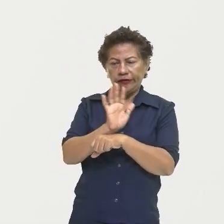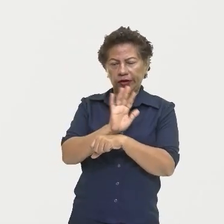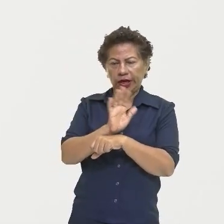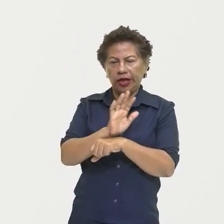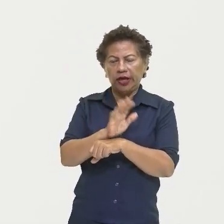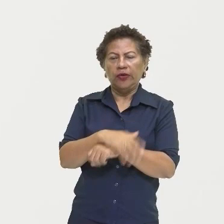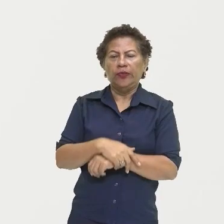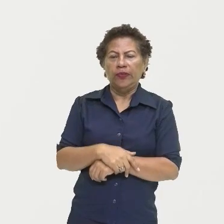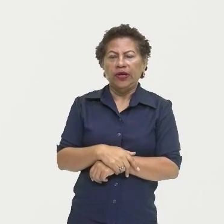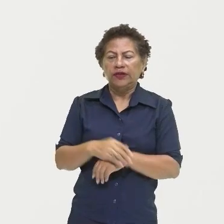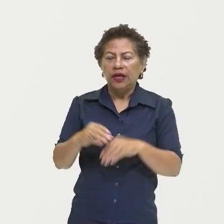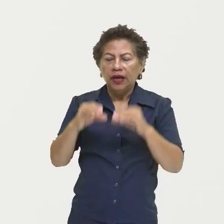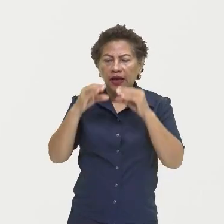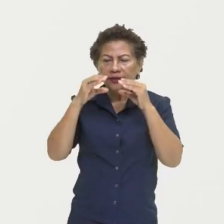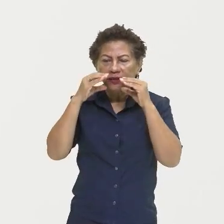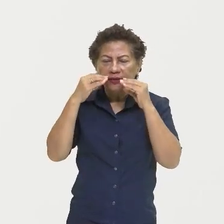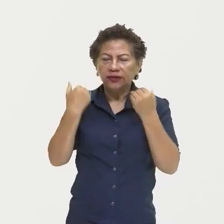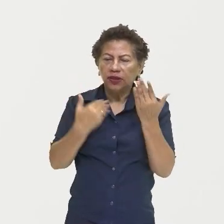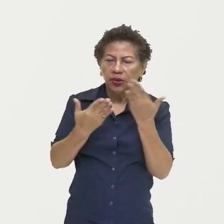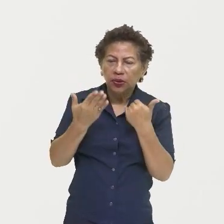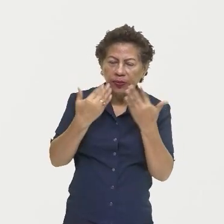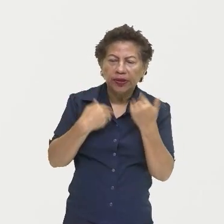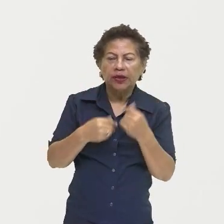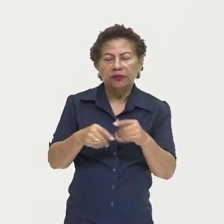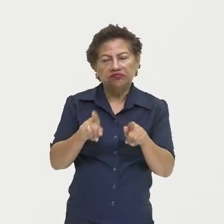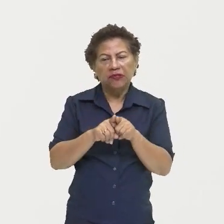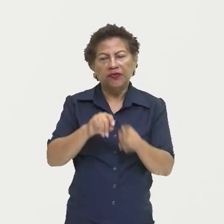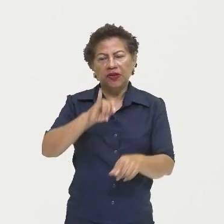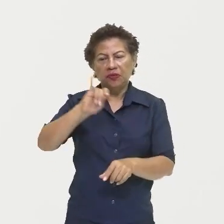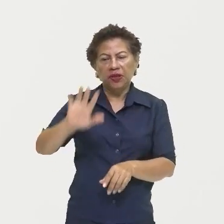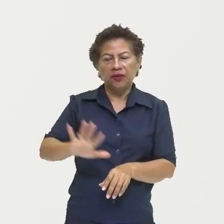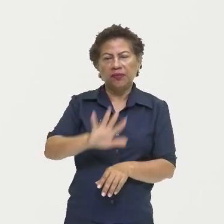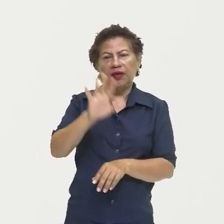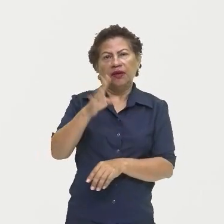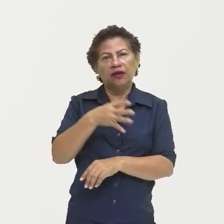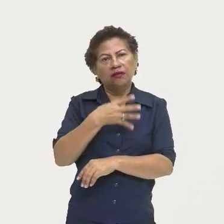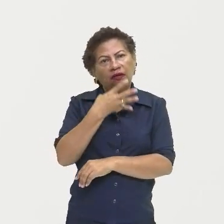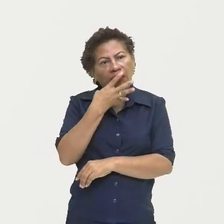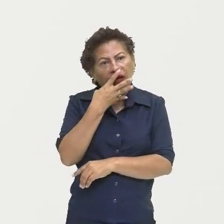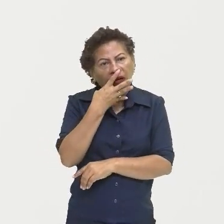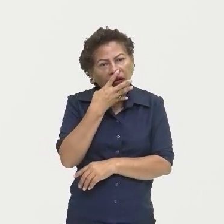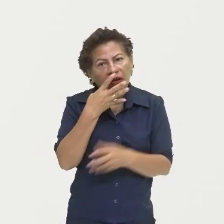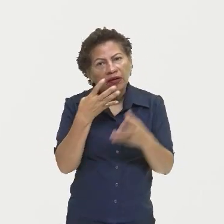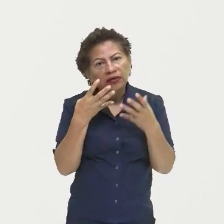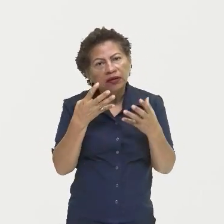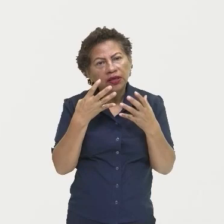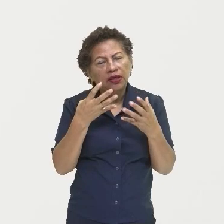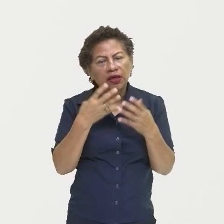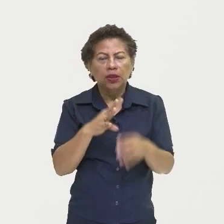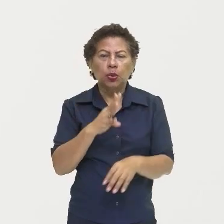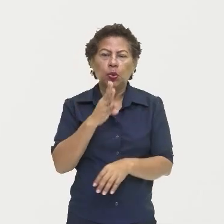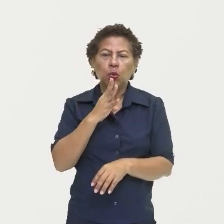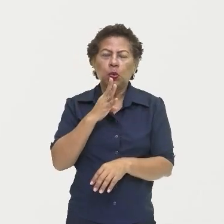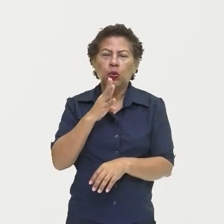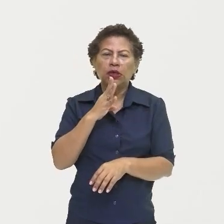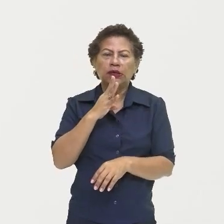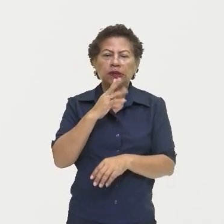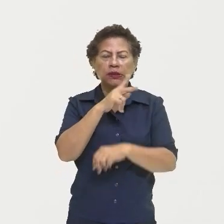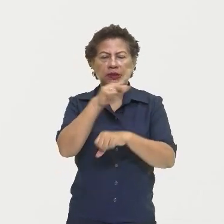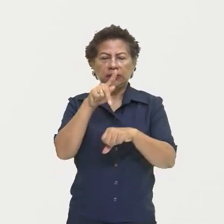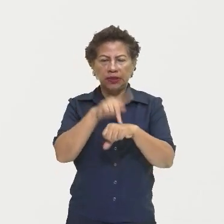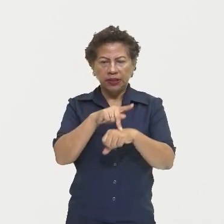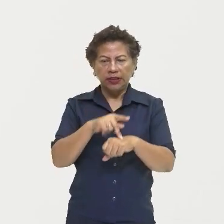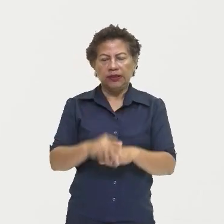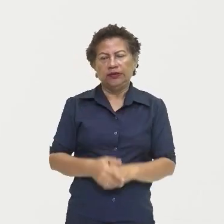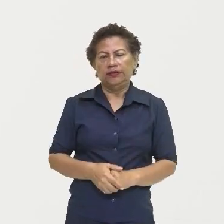aquele alimento, ou então vê ali uma paisagem, né? Poxa, eu queria tanto conhecer esse lugar, é tão bonito, que ficou conhecido aí como